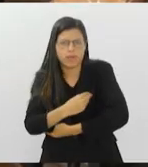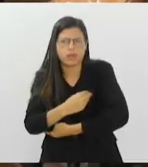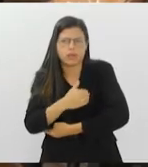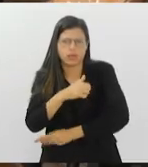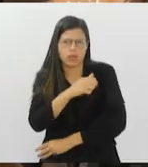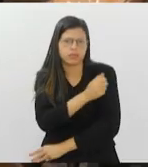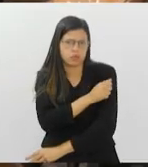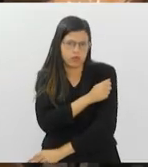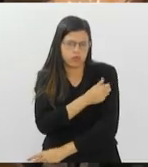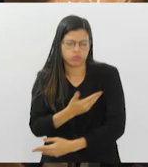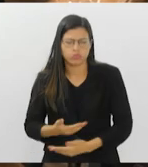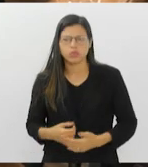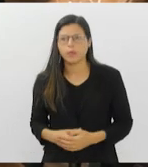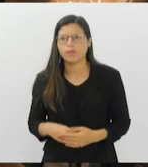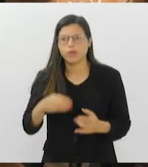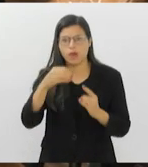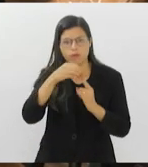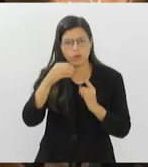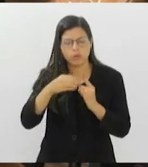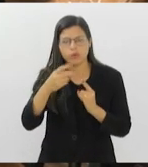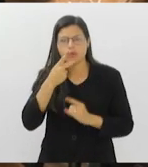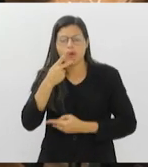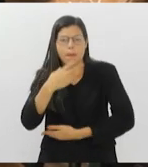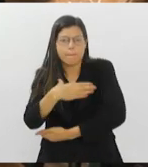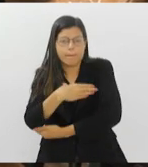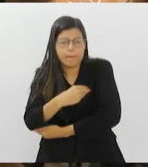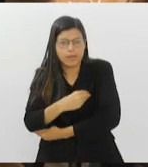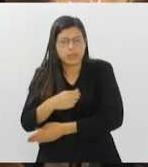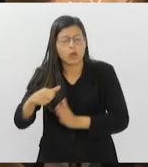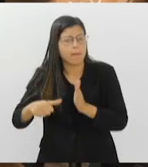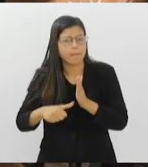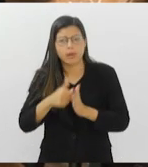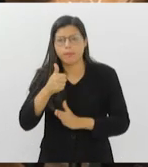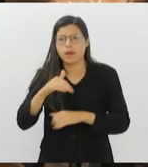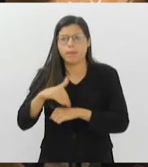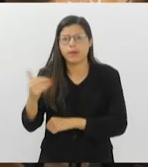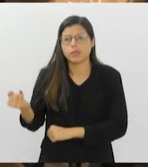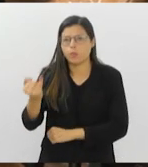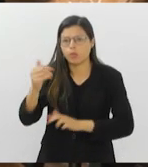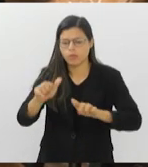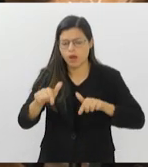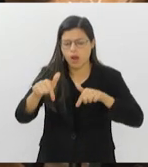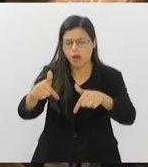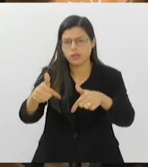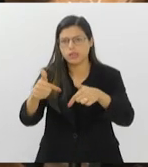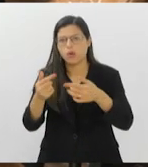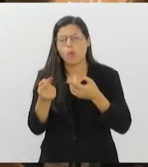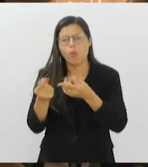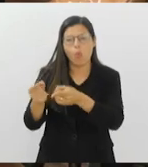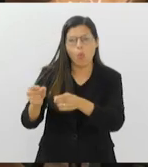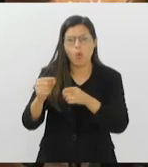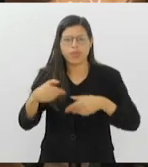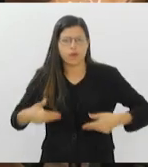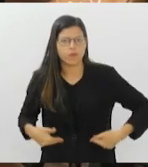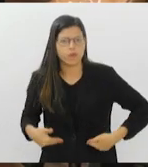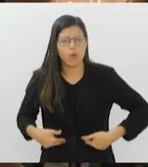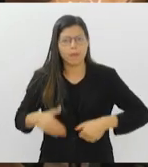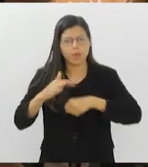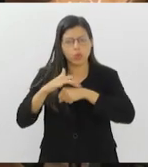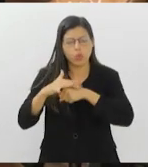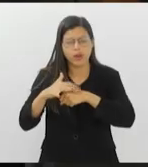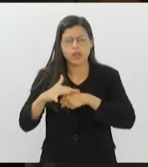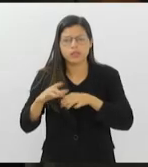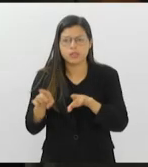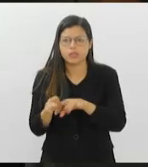De acordo com a Fiocruz, a amamentação é a primeira e mais importante ação no combate à fome, às doenças e à